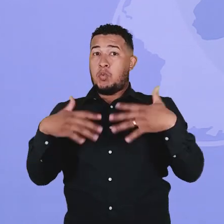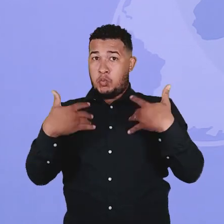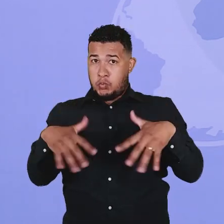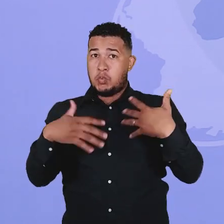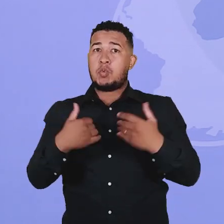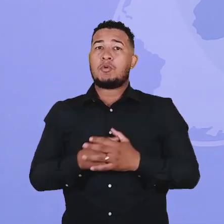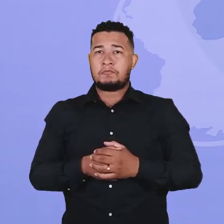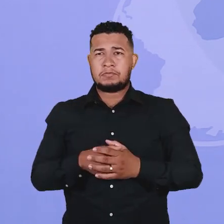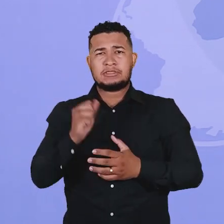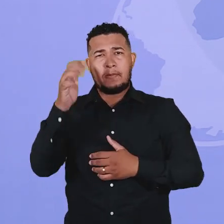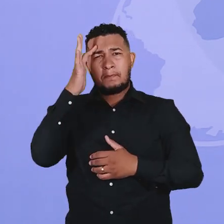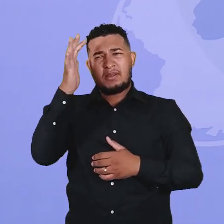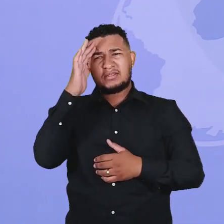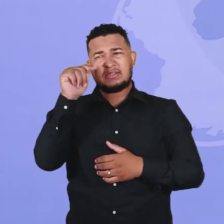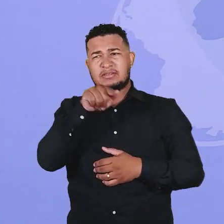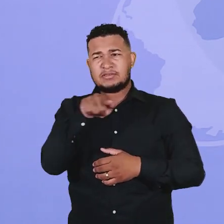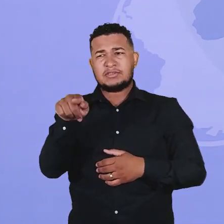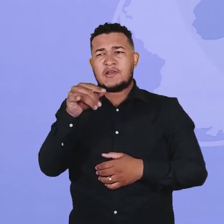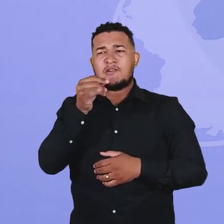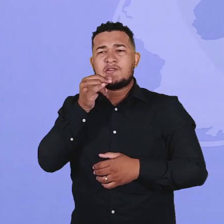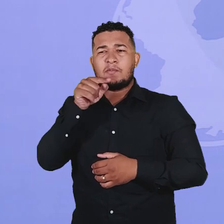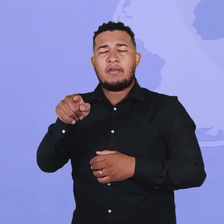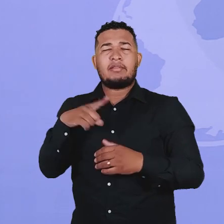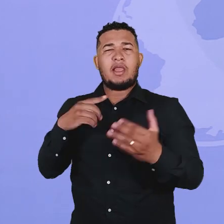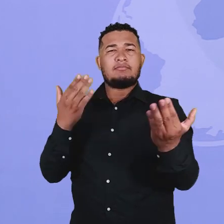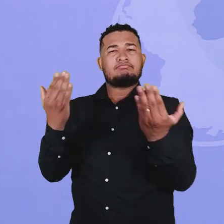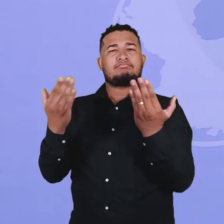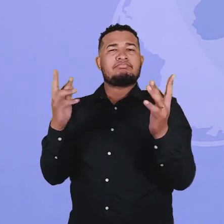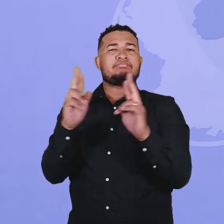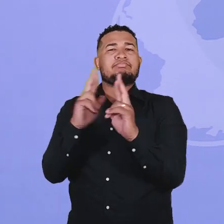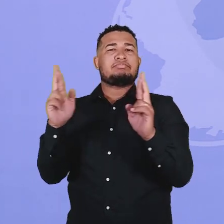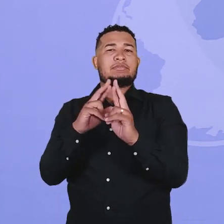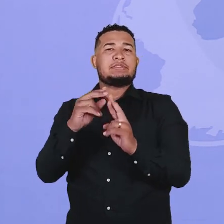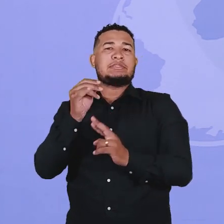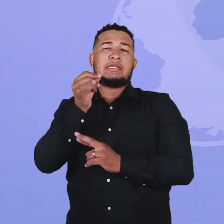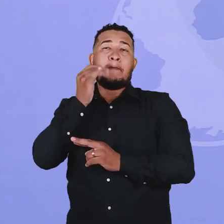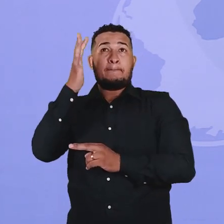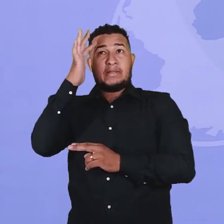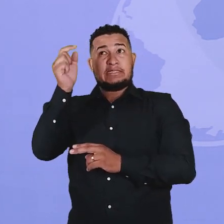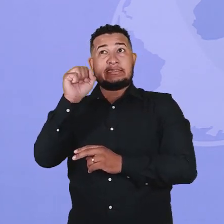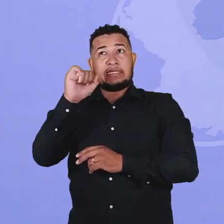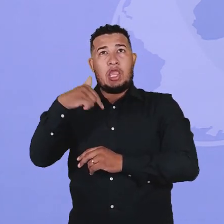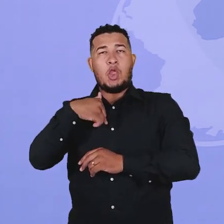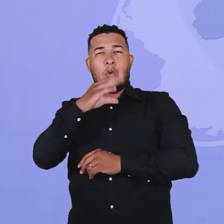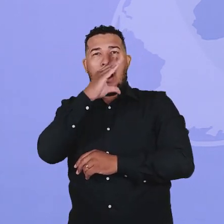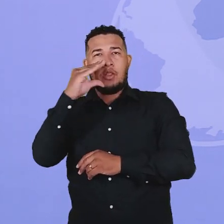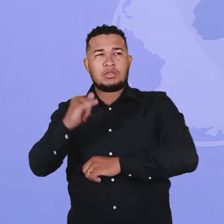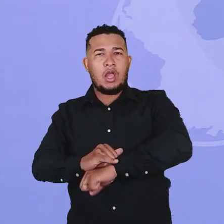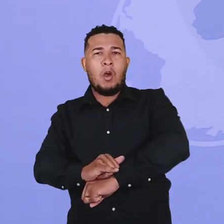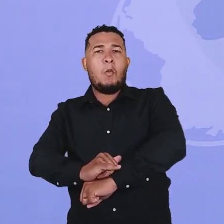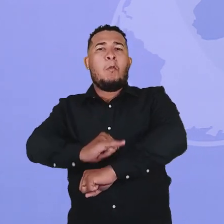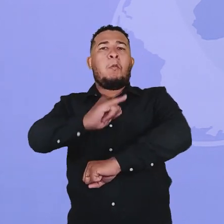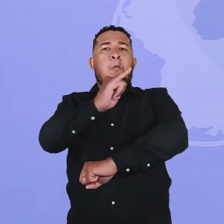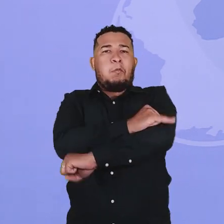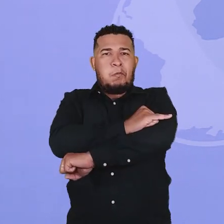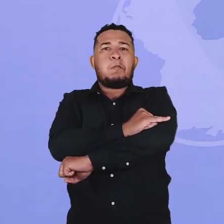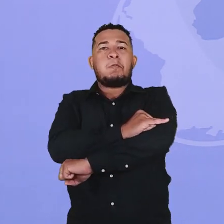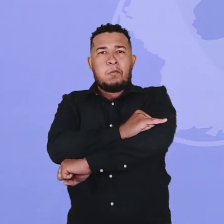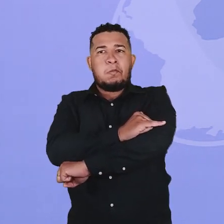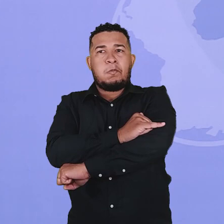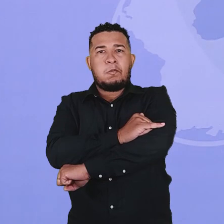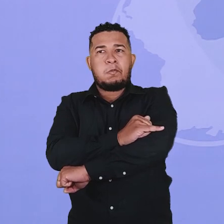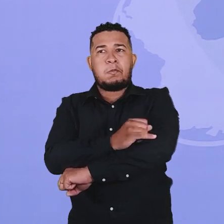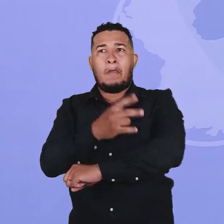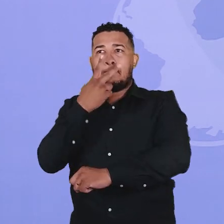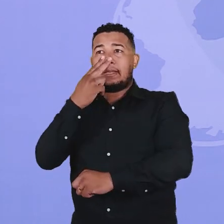quando você pensa que esse estudo ele trouxe essa analogia, que quando você é um obeso na adolescência, está acima do